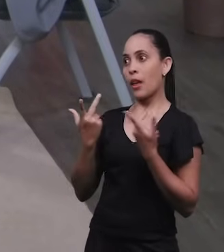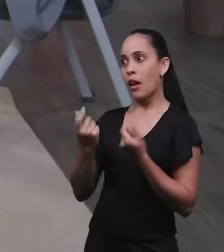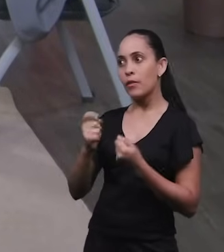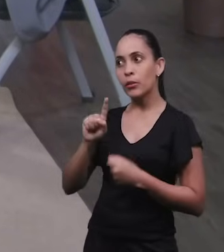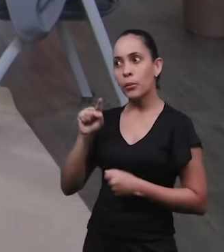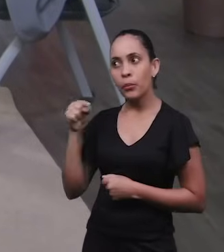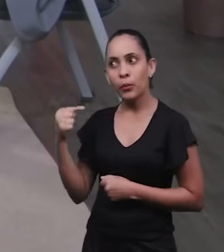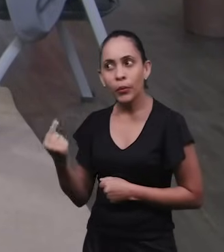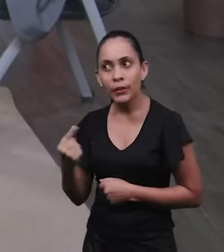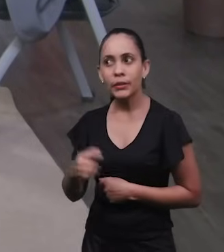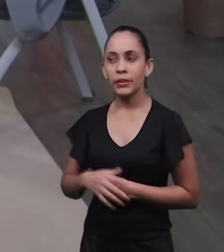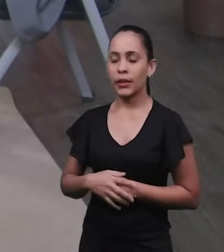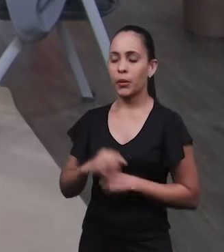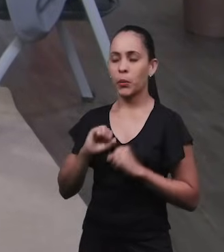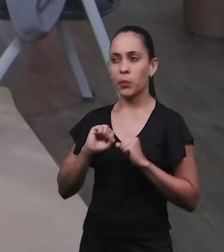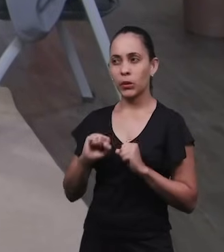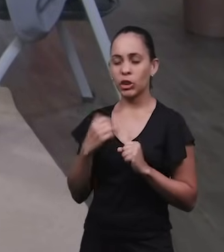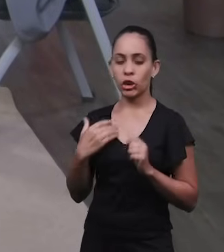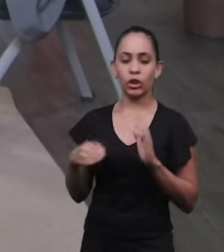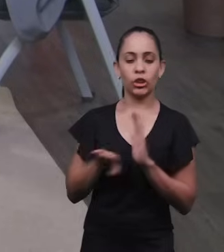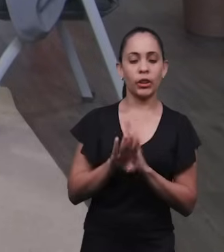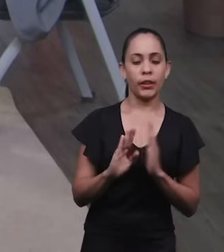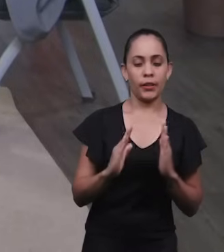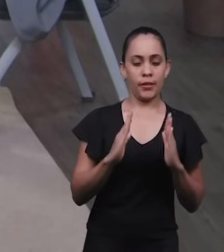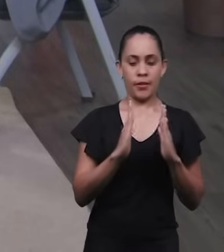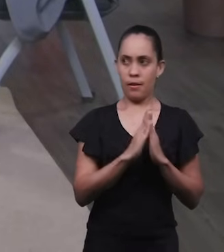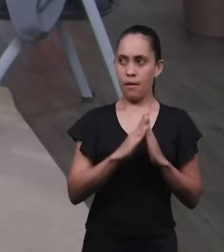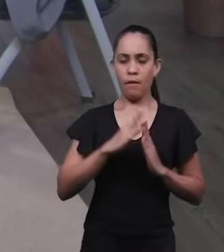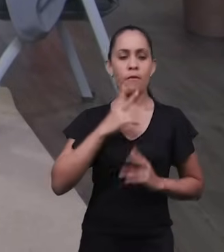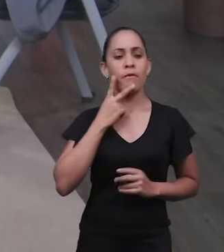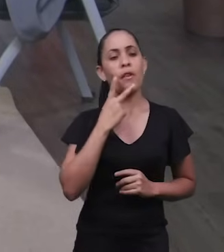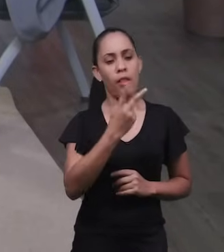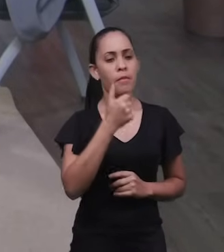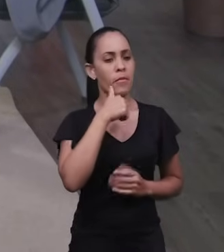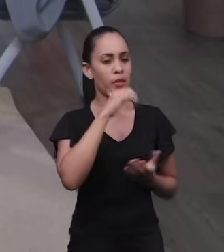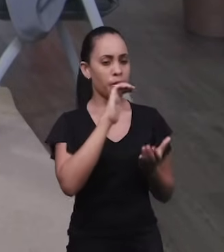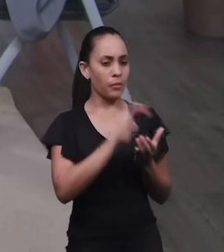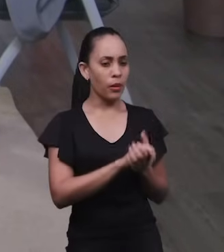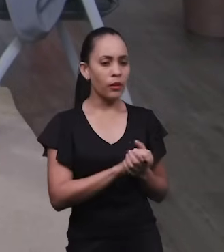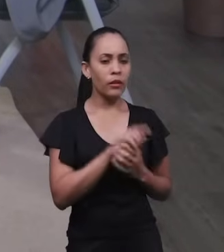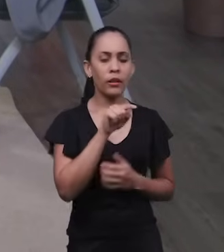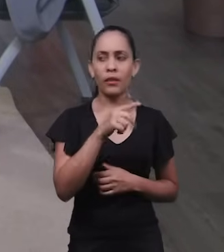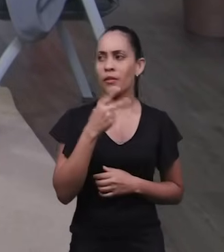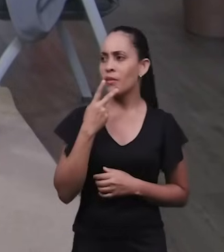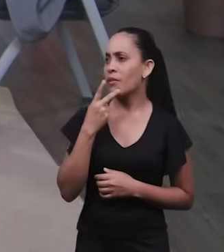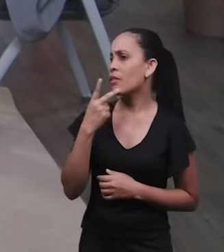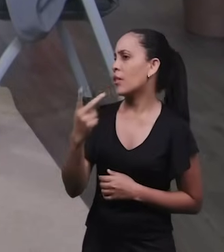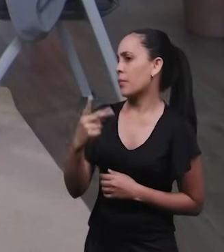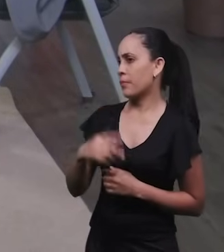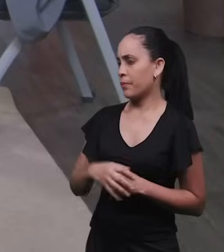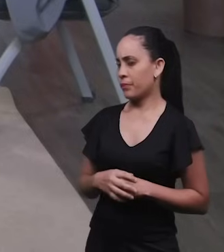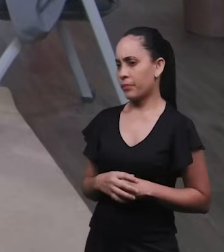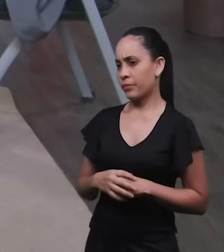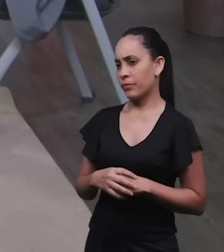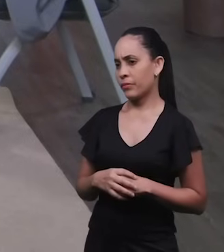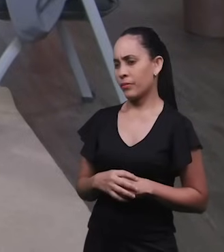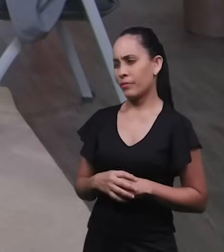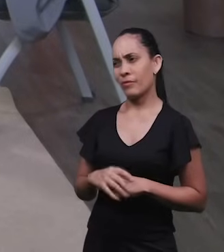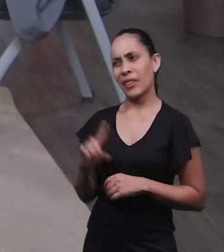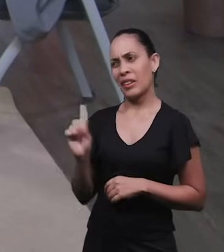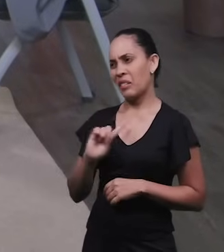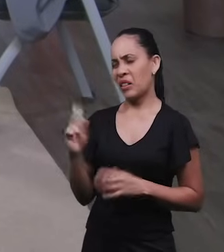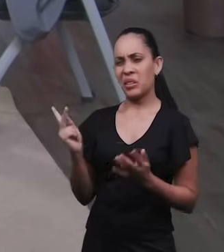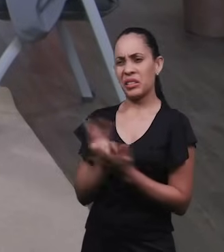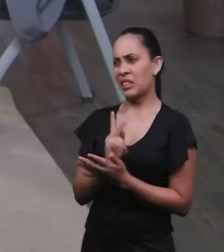maravilhosa. Depois daquele dia, eu cheguei em casa, eu falei para minha esposa falou assim, não, isso